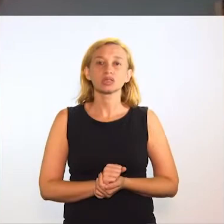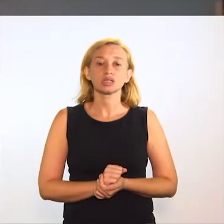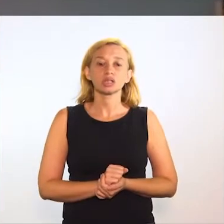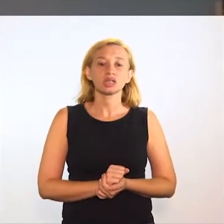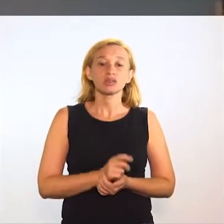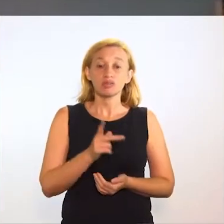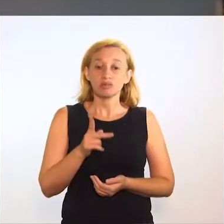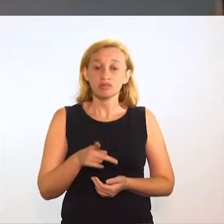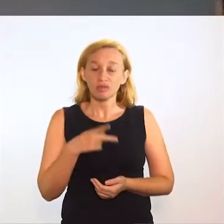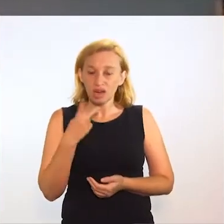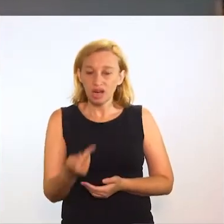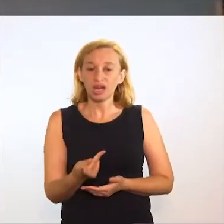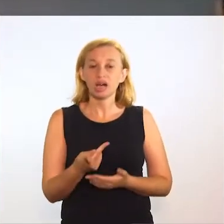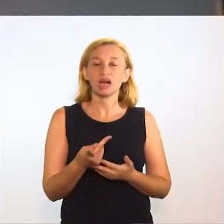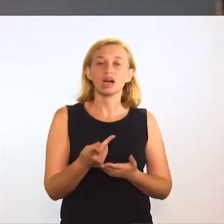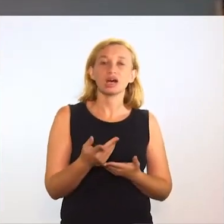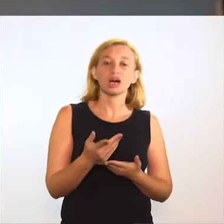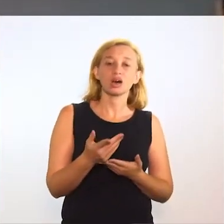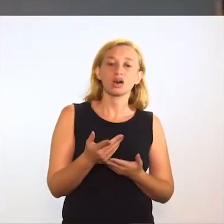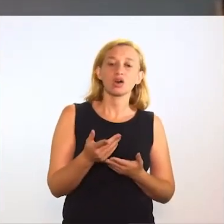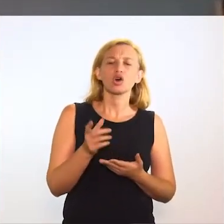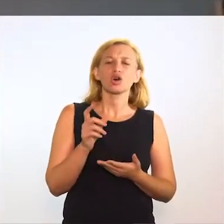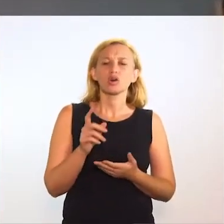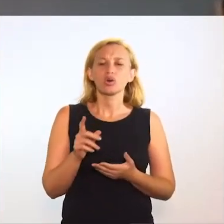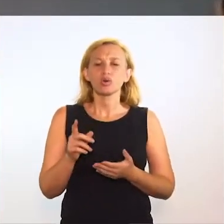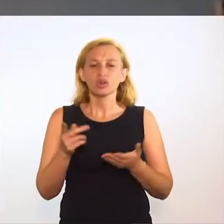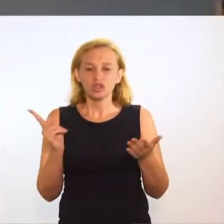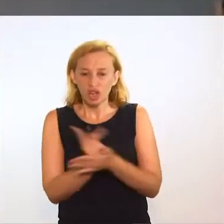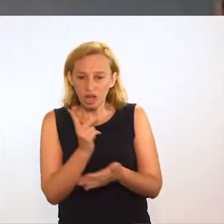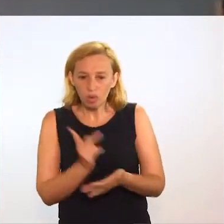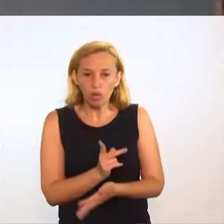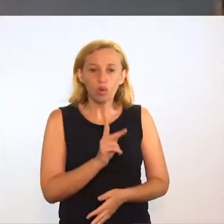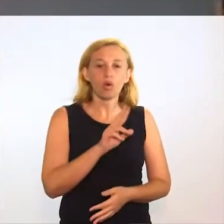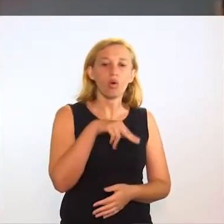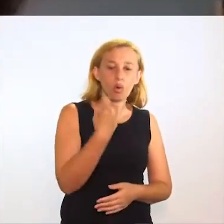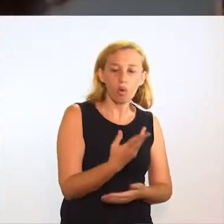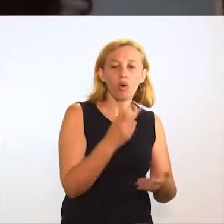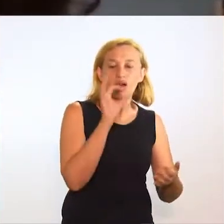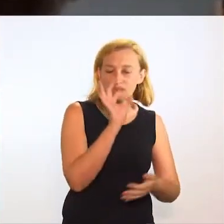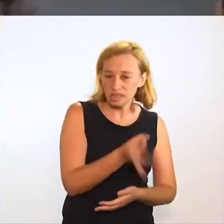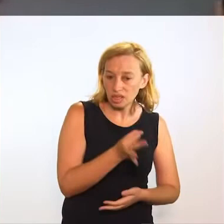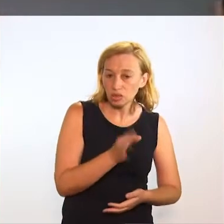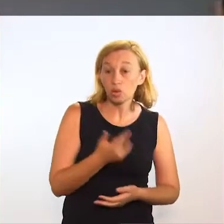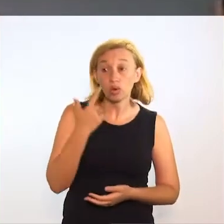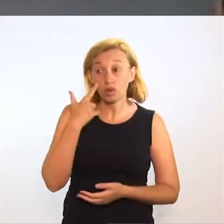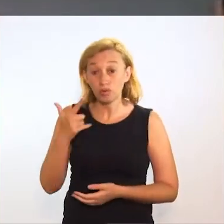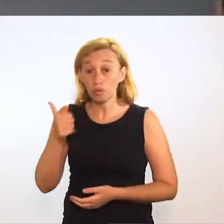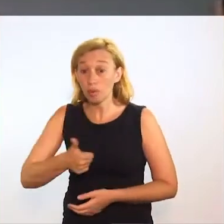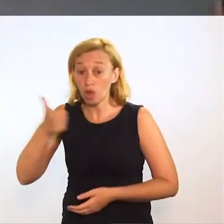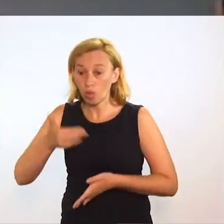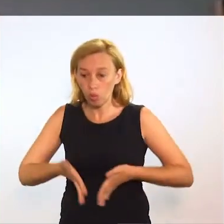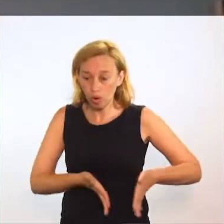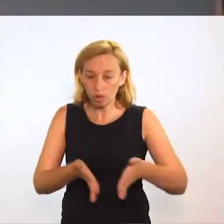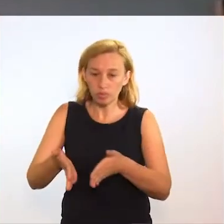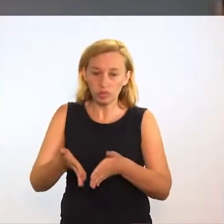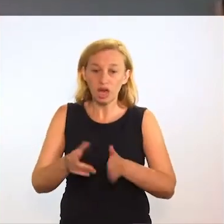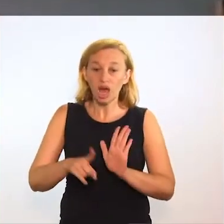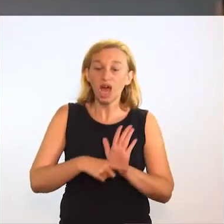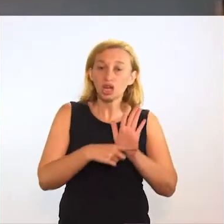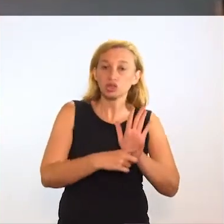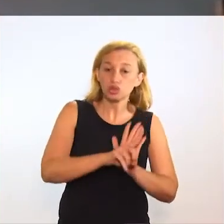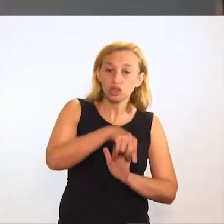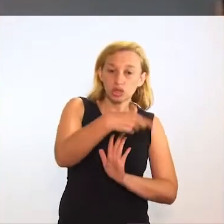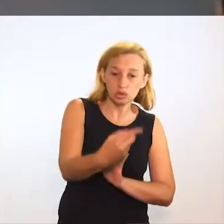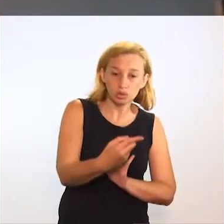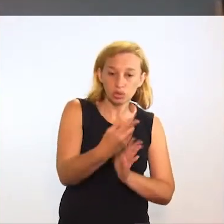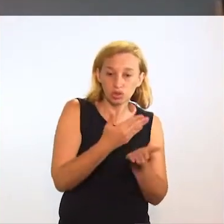podendo trazer aqui à tona, né, o que já errou, o que já acertou, o que já viu como sendo o melhor